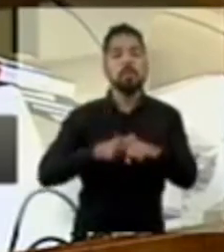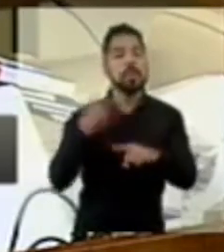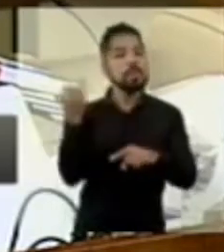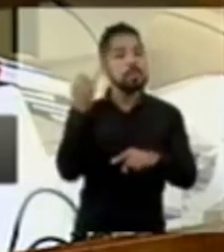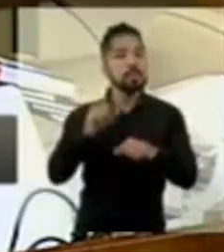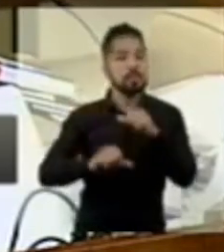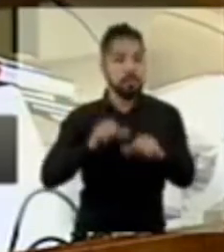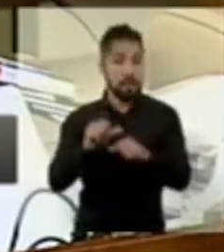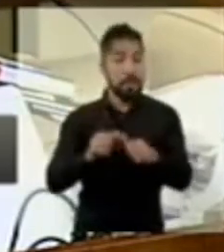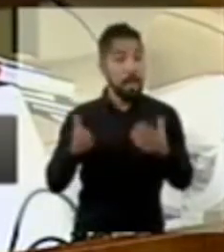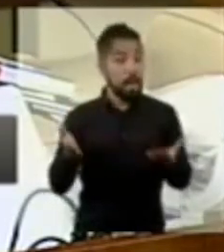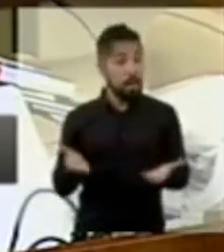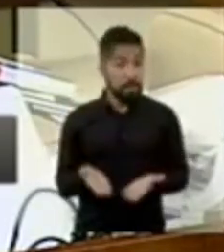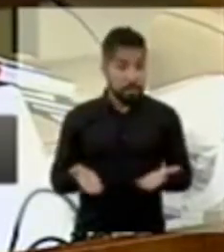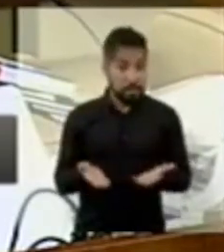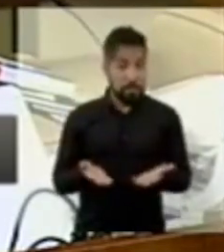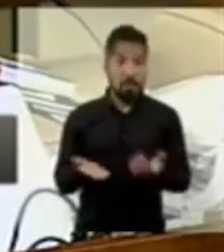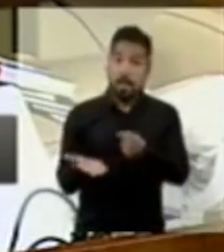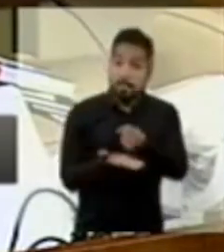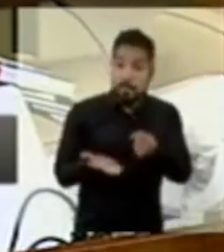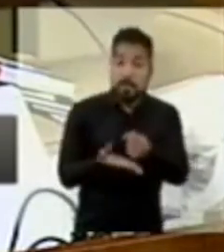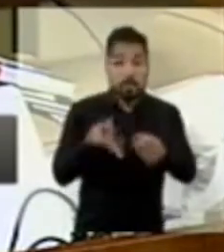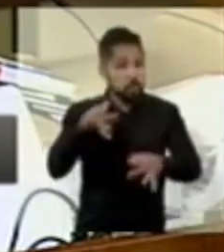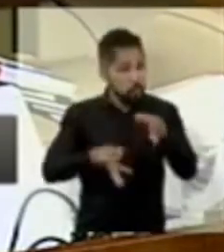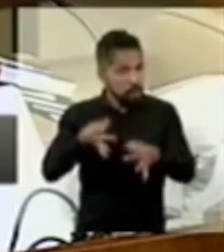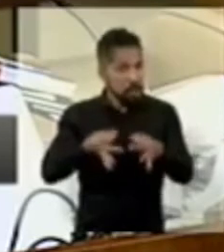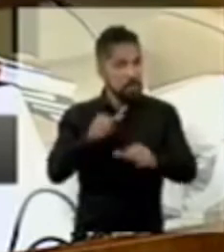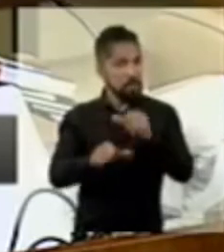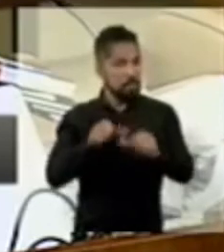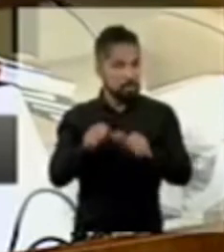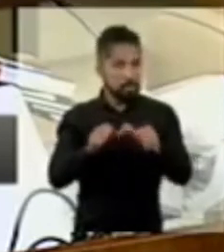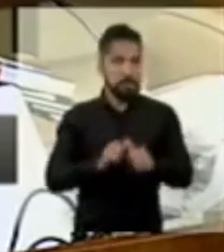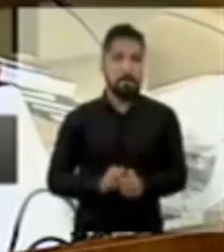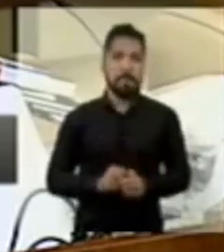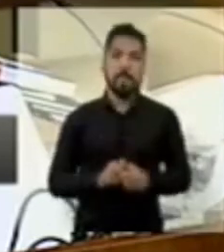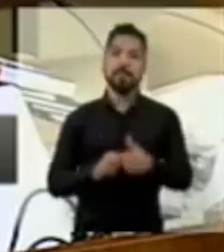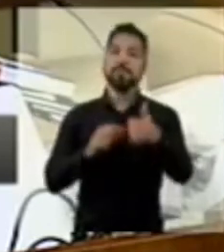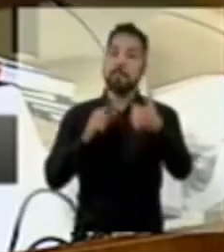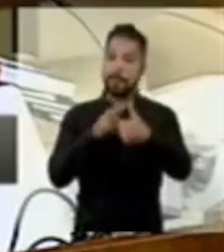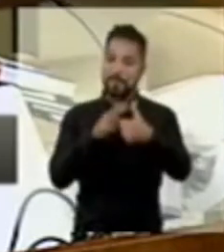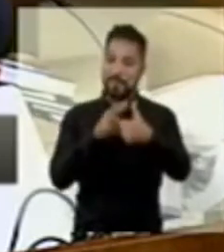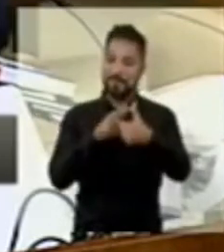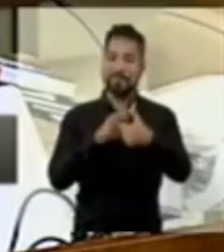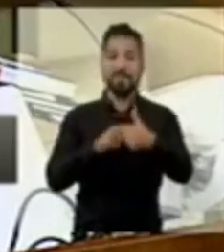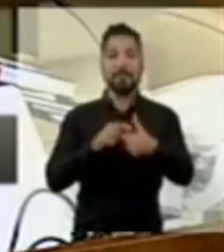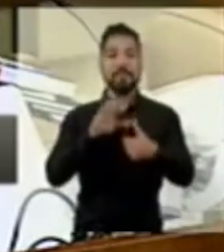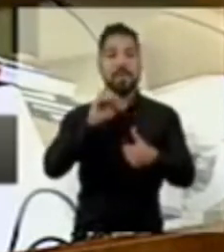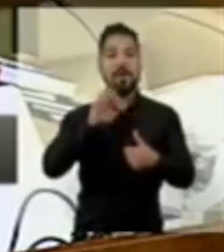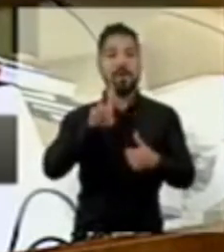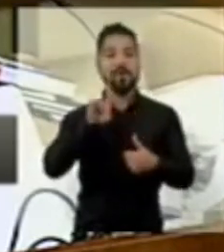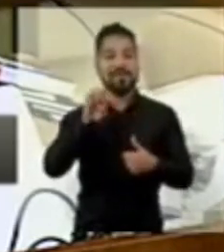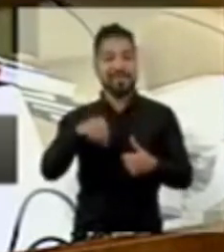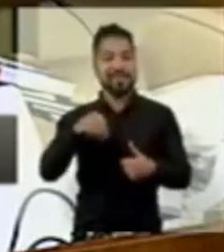e agora os fundamentos jurídicos dessa mudança a ordem constitucional brasileira não